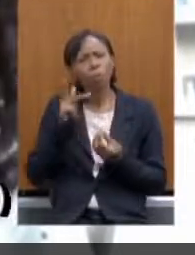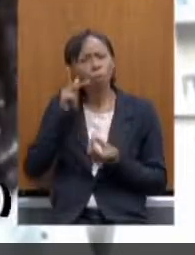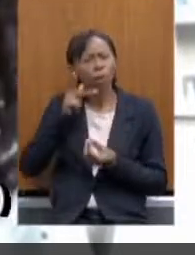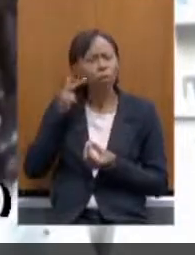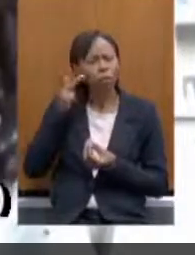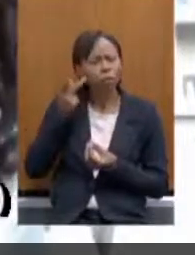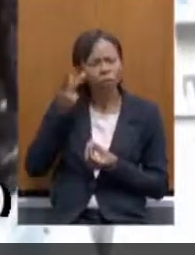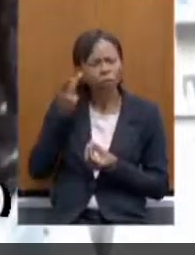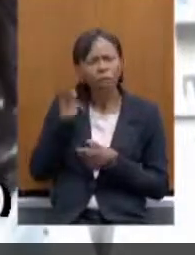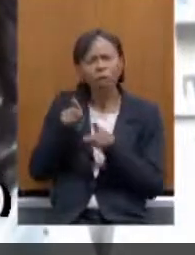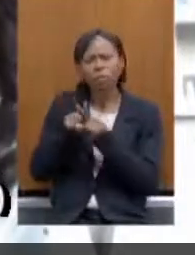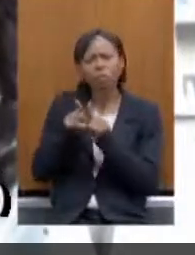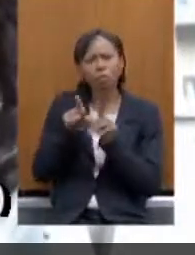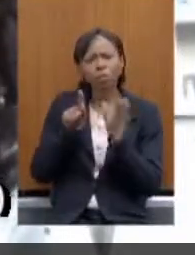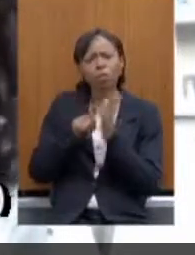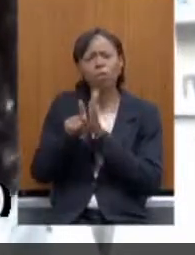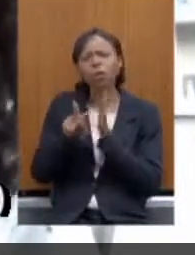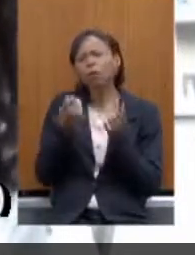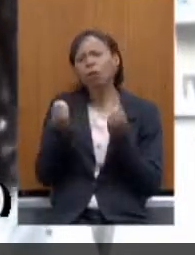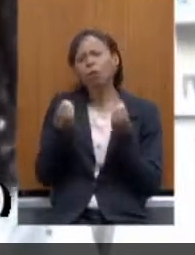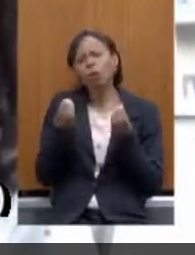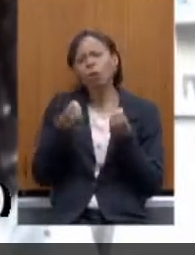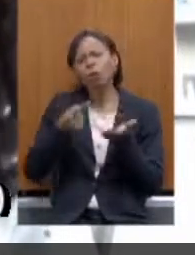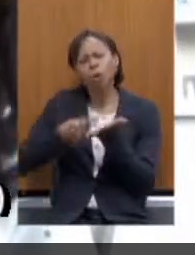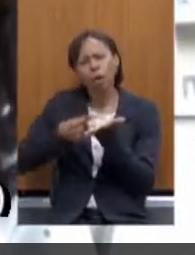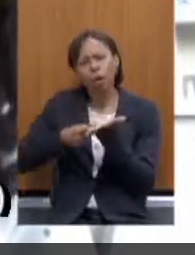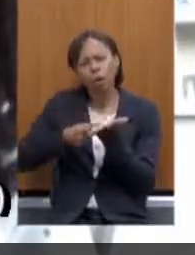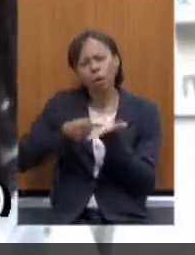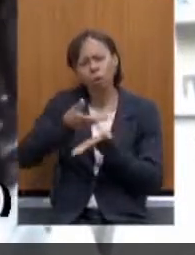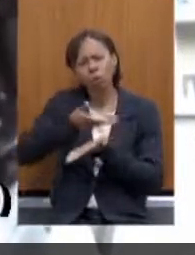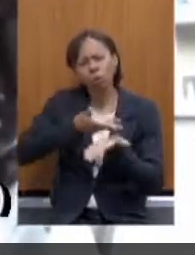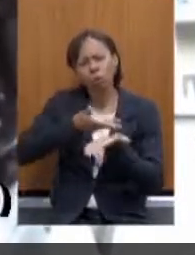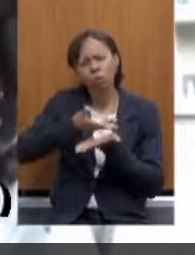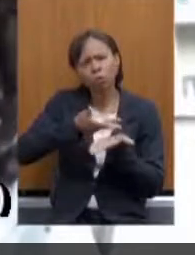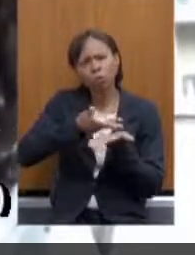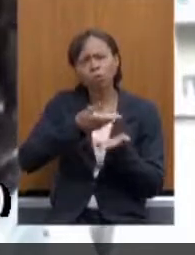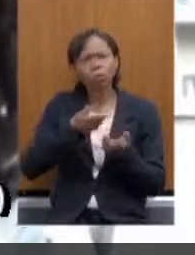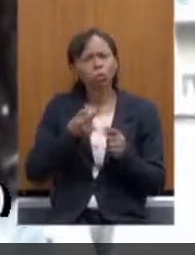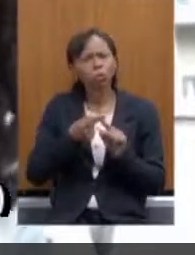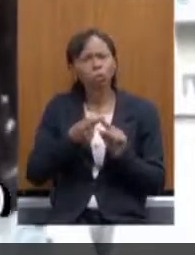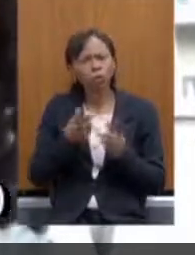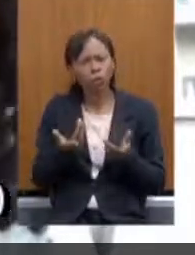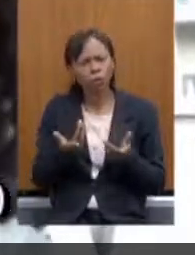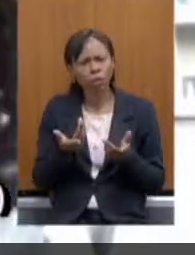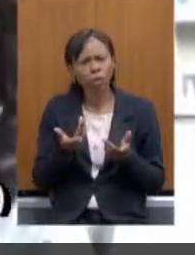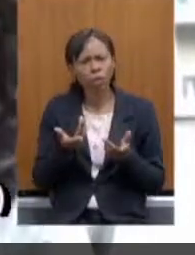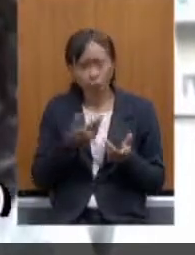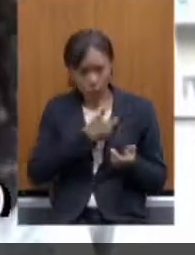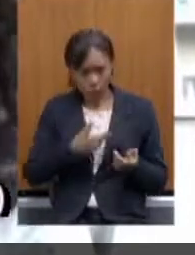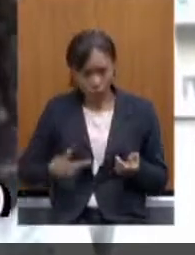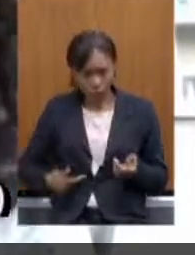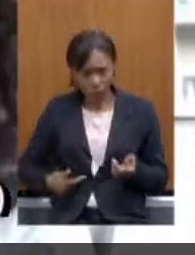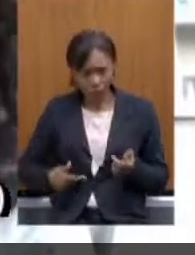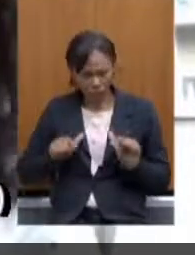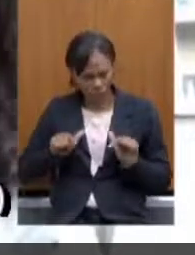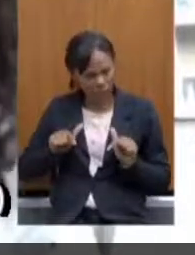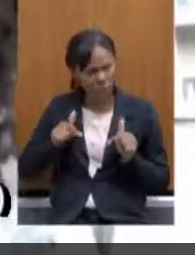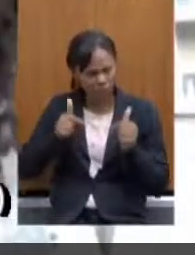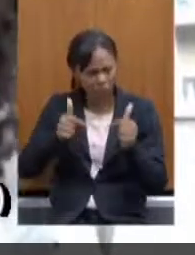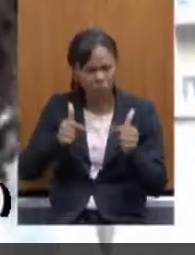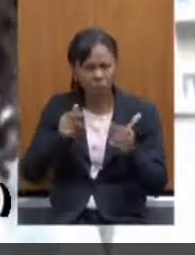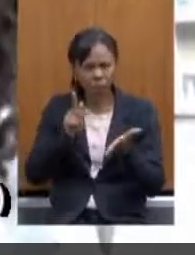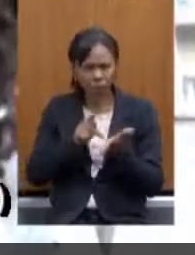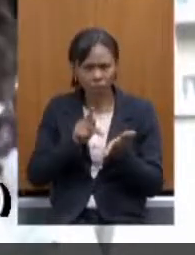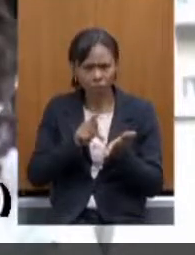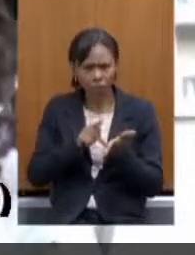verdade oi como que tá seu negociação se de fato o governo do estado tem feito expulso